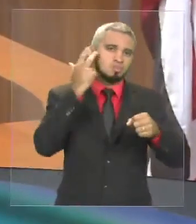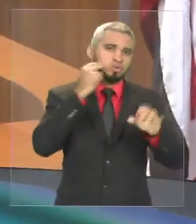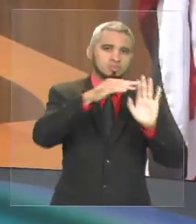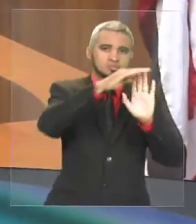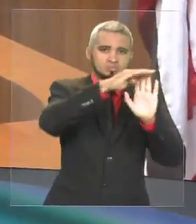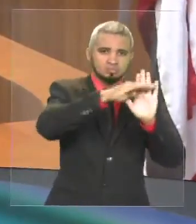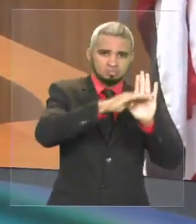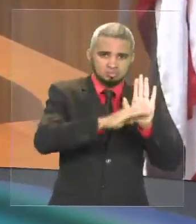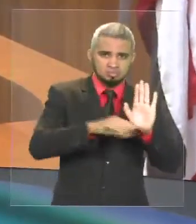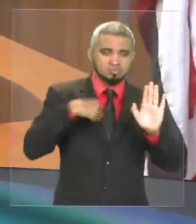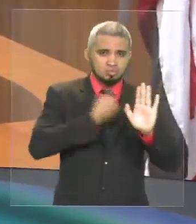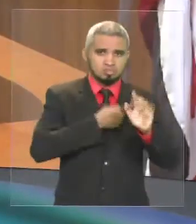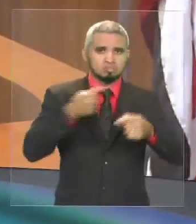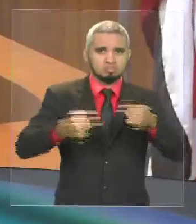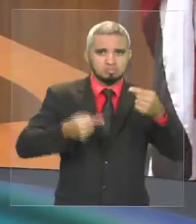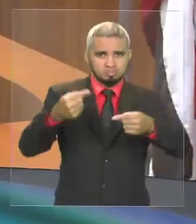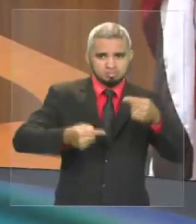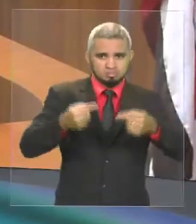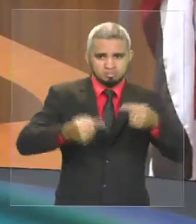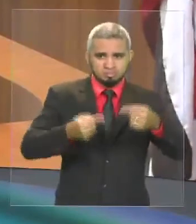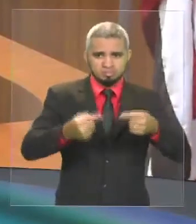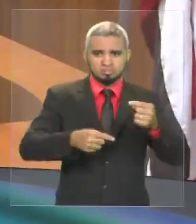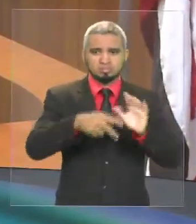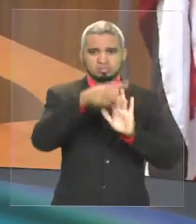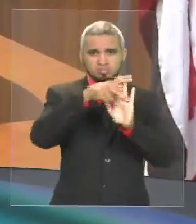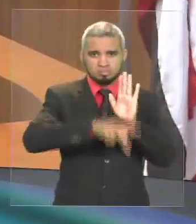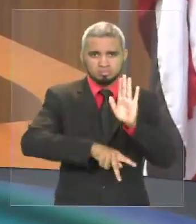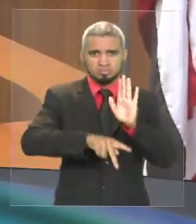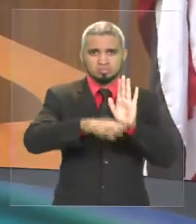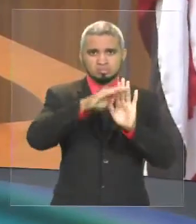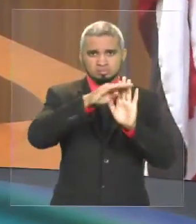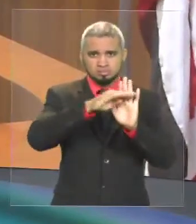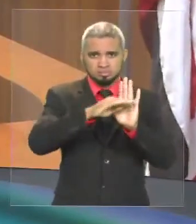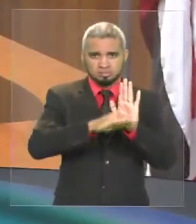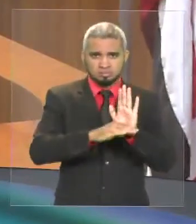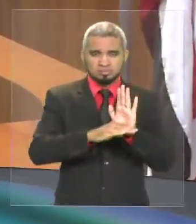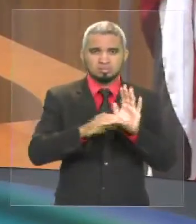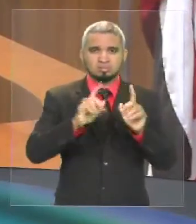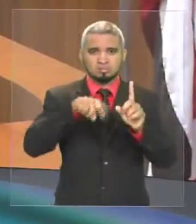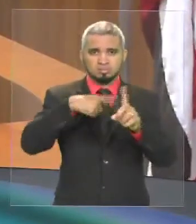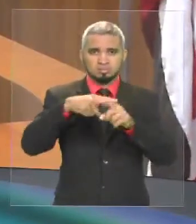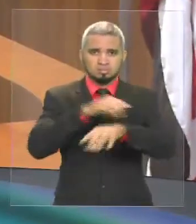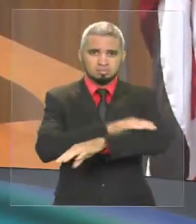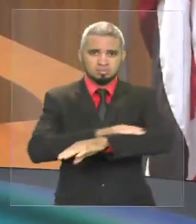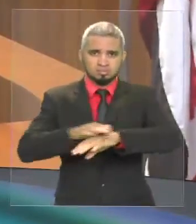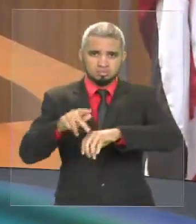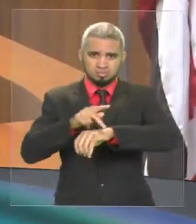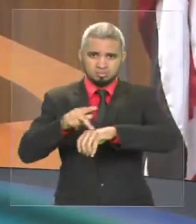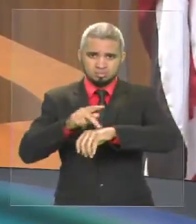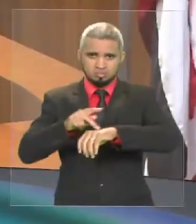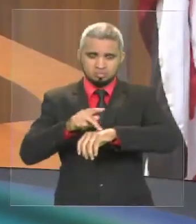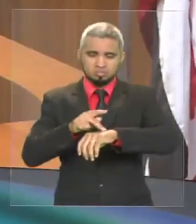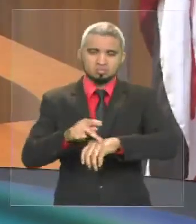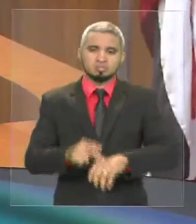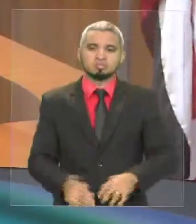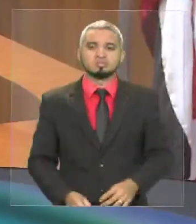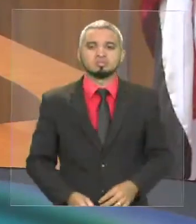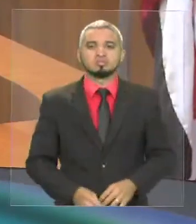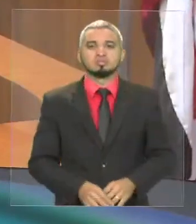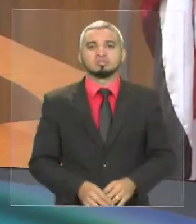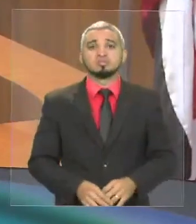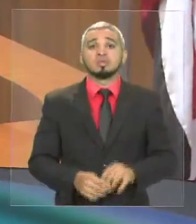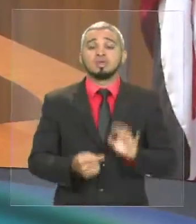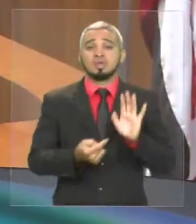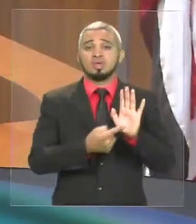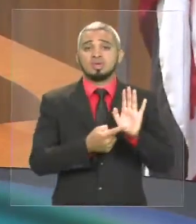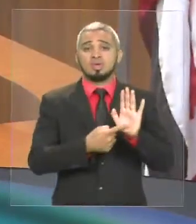seja feito aqui em relação à situação do programa Mais Asfalto, que, volto a repetir, está sendo colocado numa